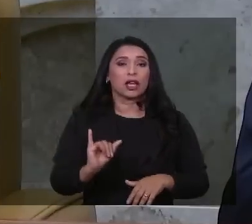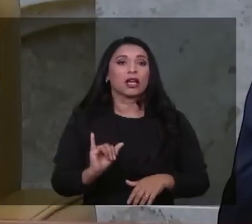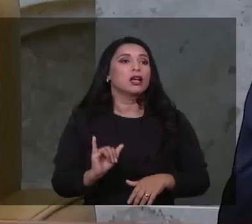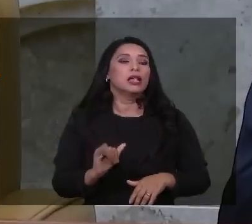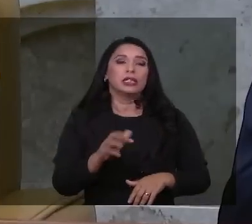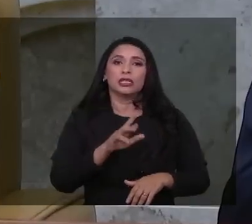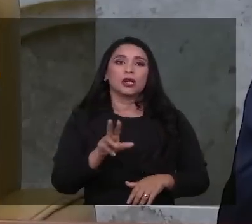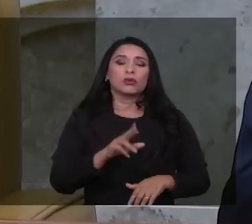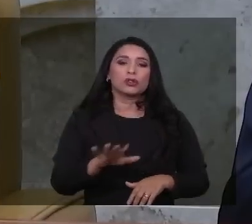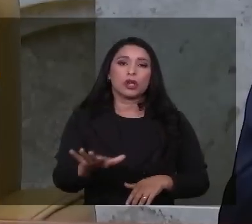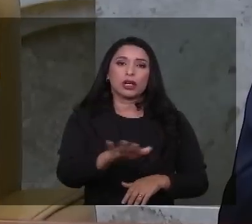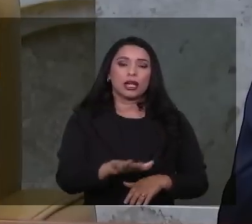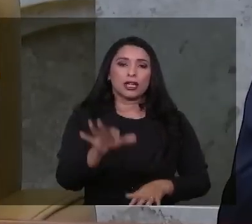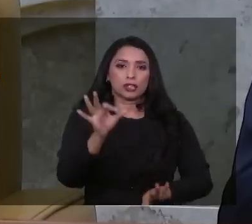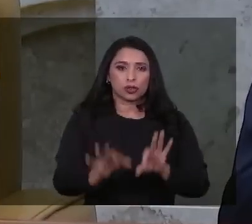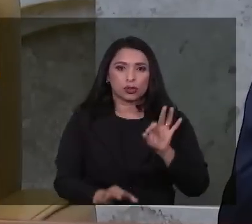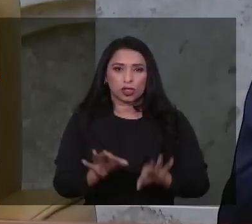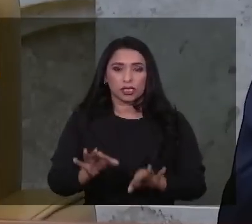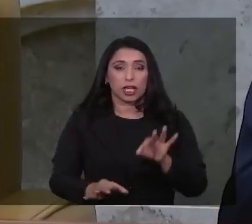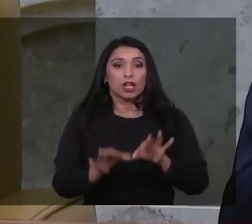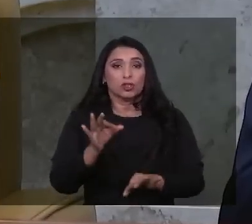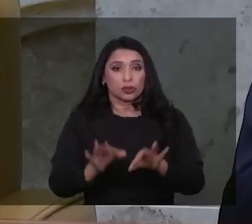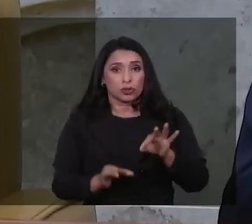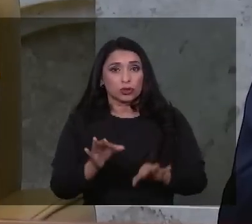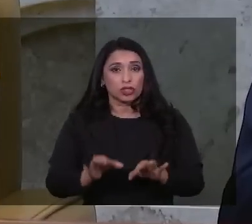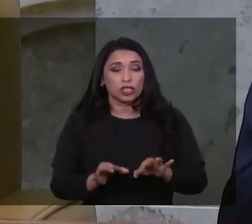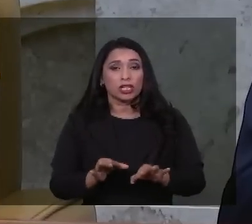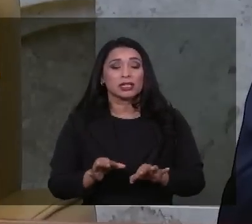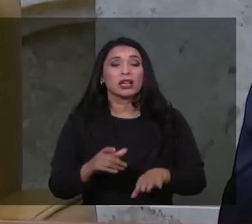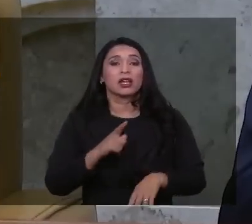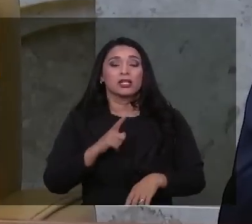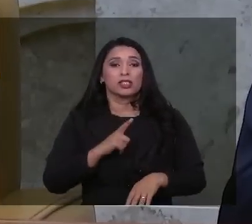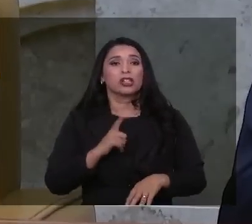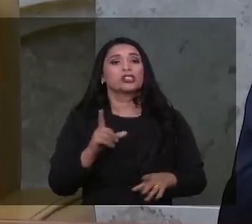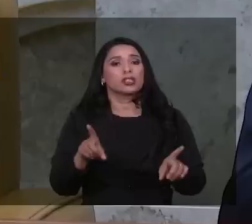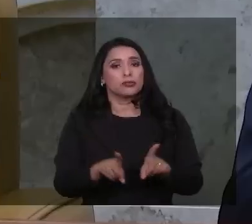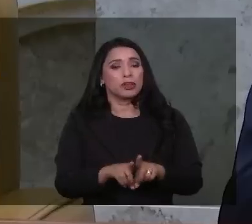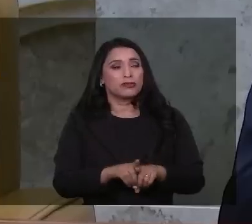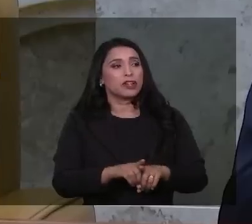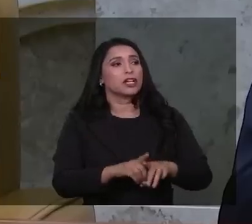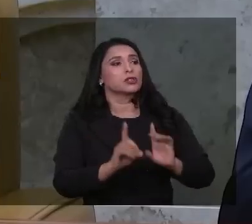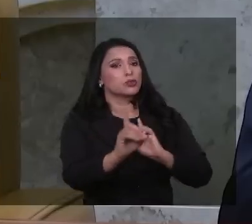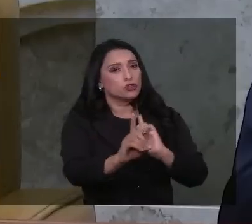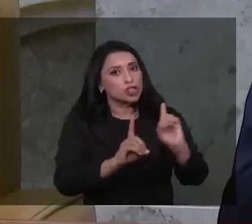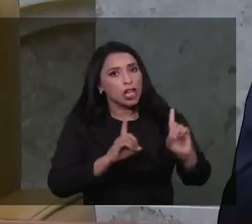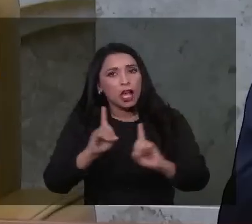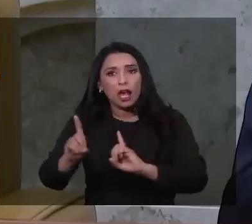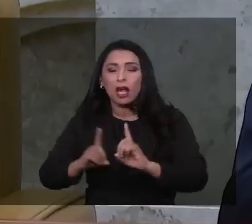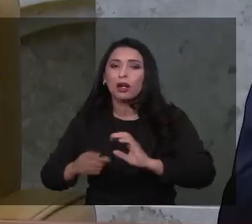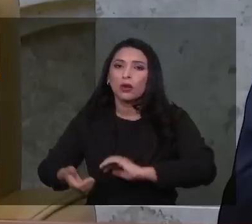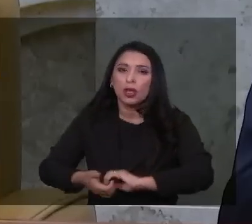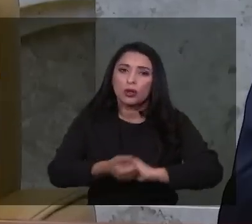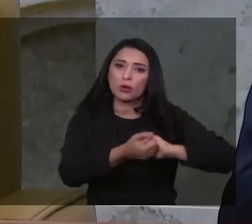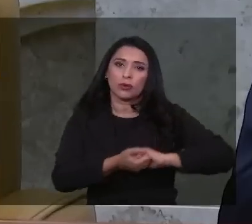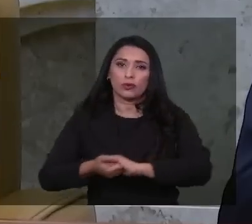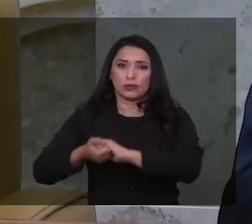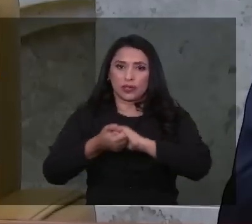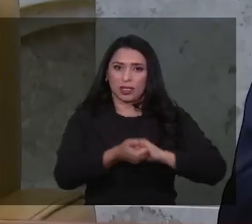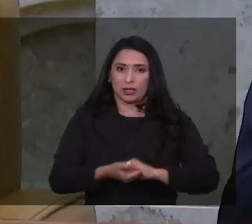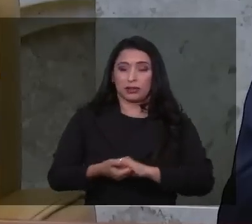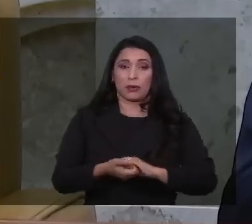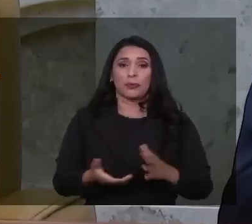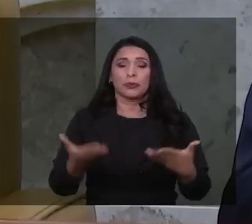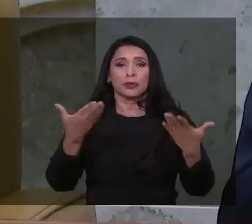extrajudicialmente, porque justiça, de igual forma, se faz por meio do diálogo e da mediação. Por fim, senhor